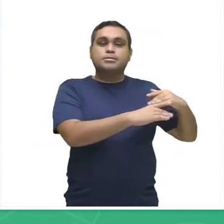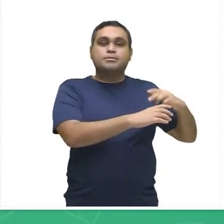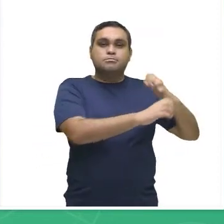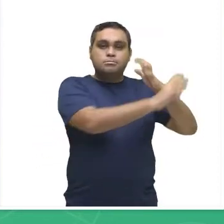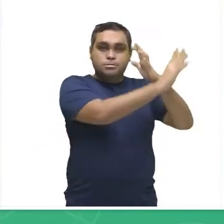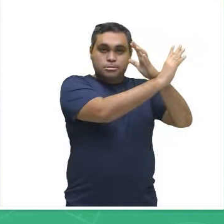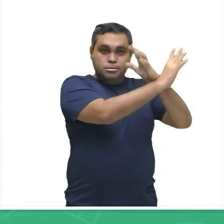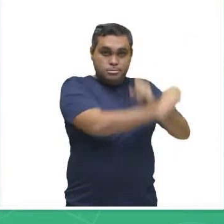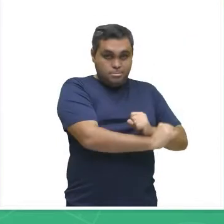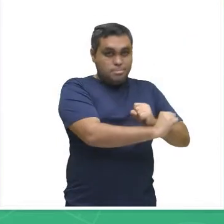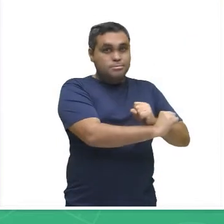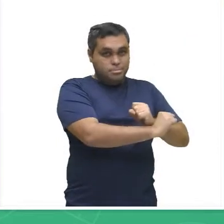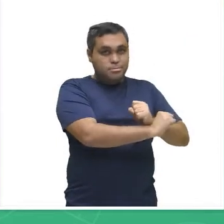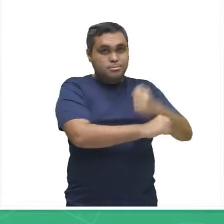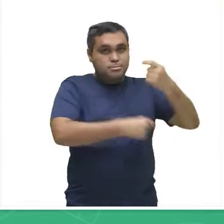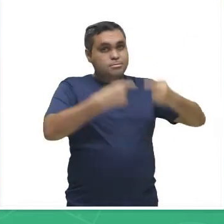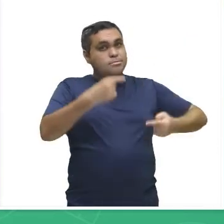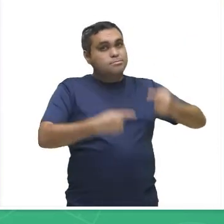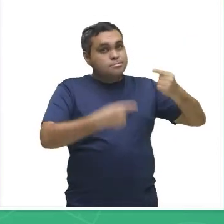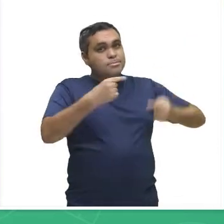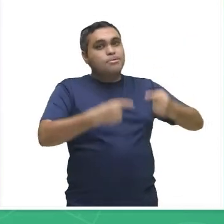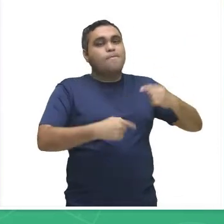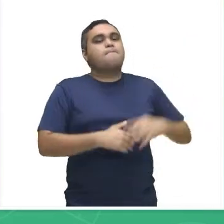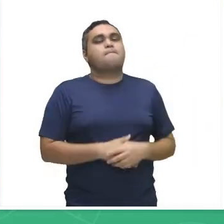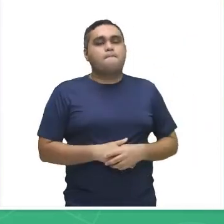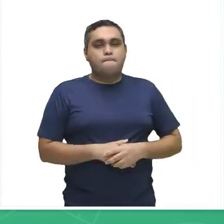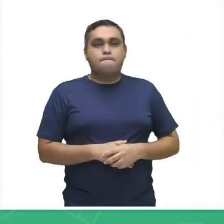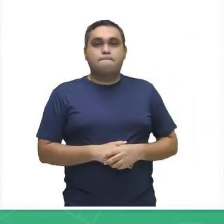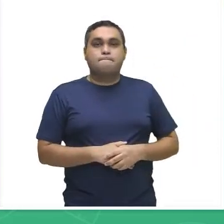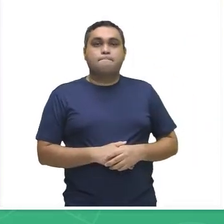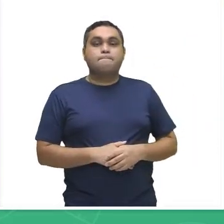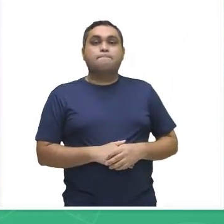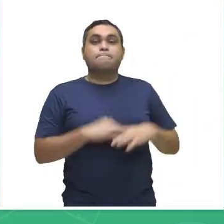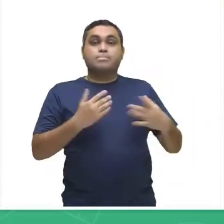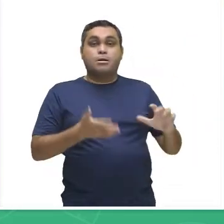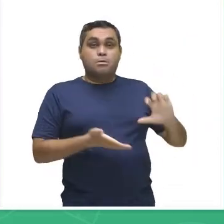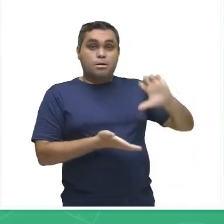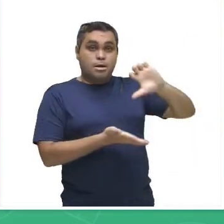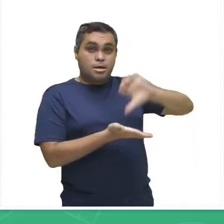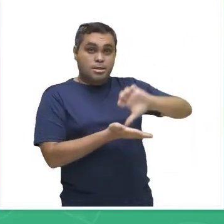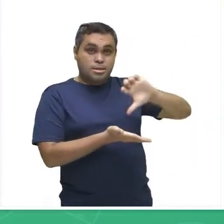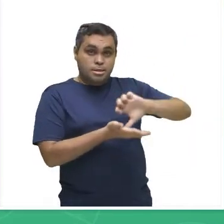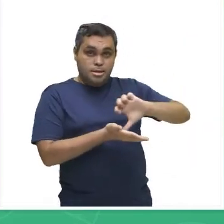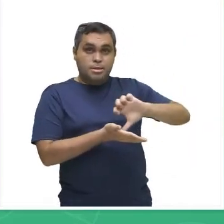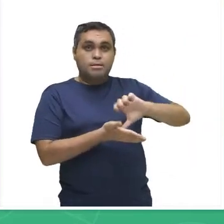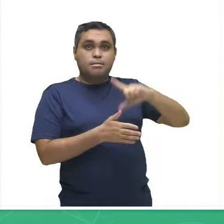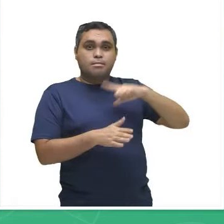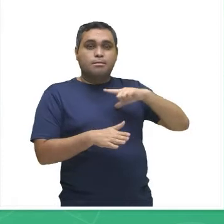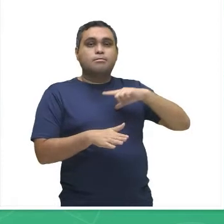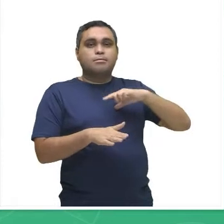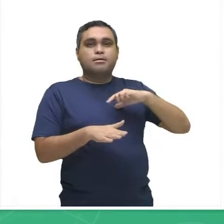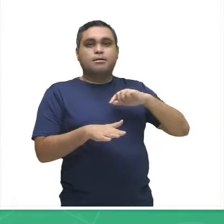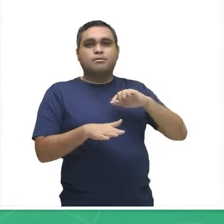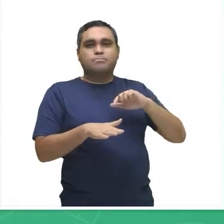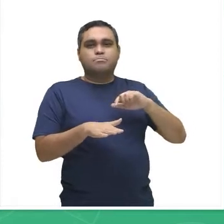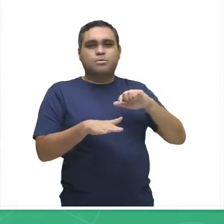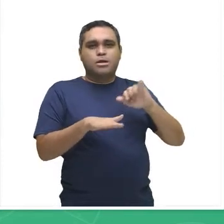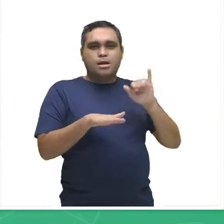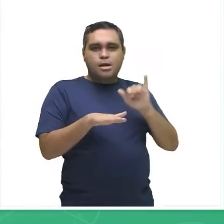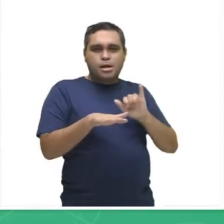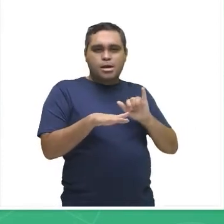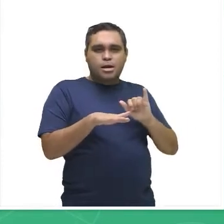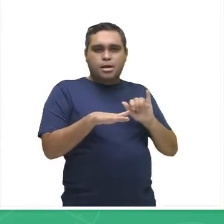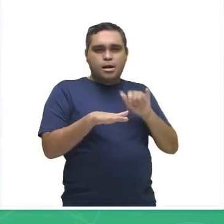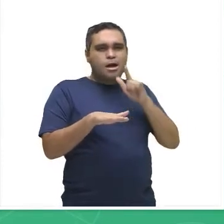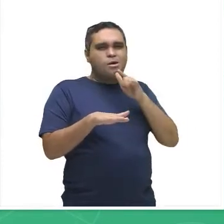desse contexto aí, em que Atenas lidera essa Liga de Delos, onde recursos, né, navios,